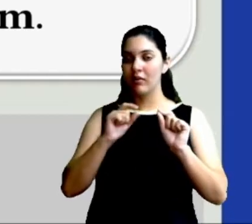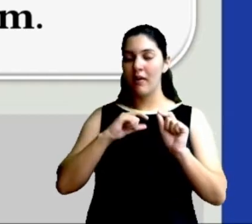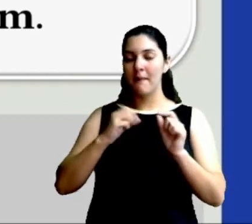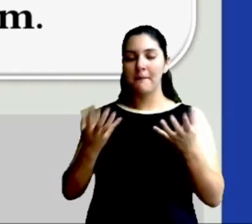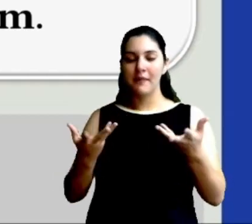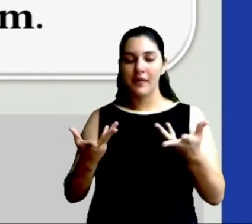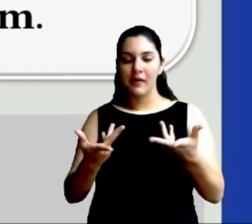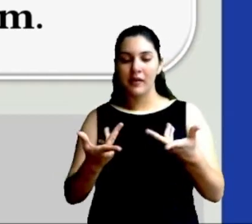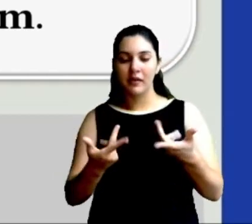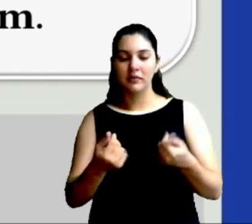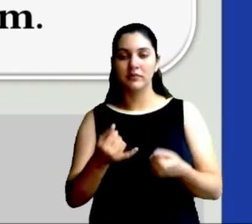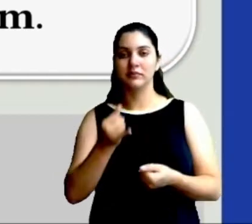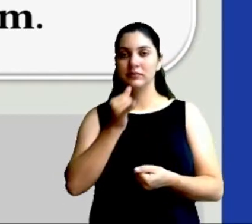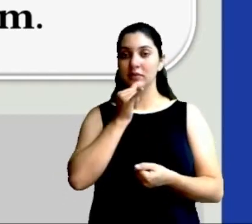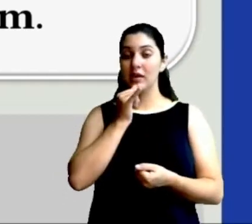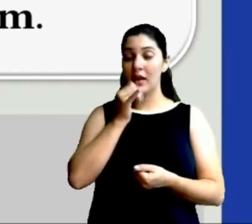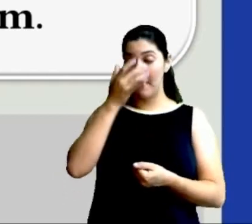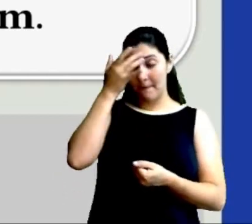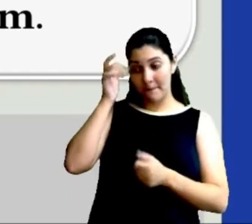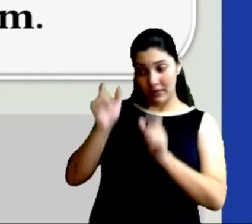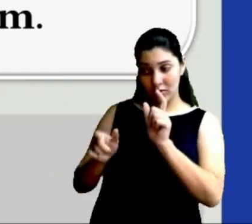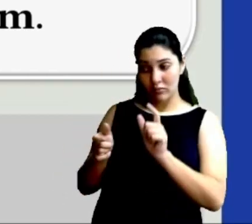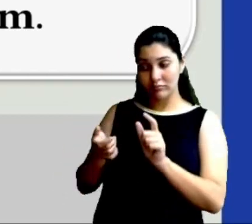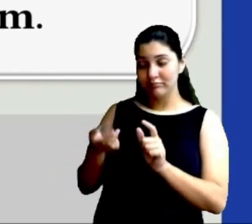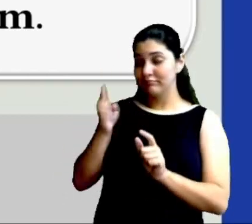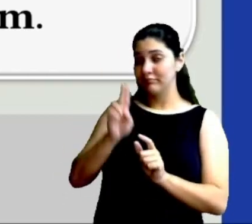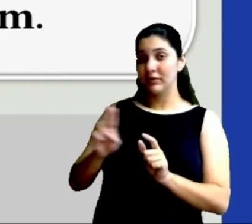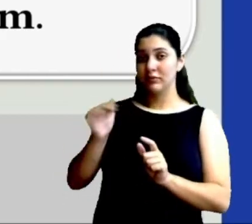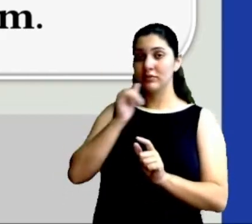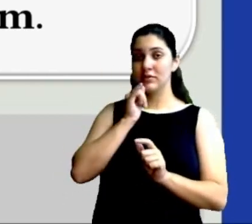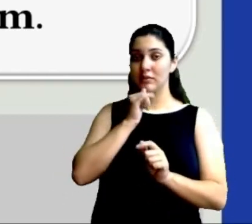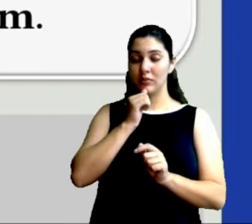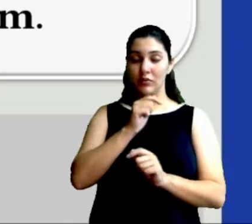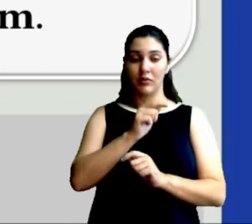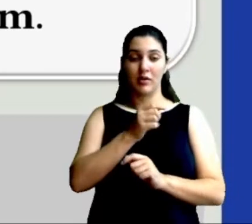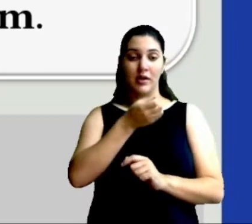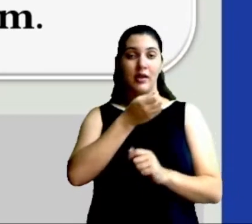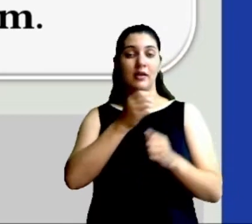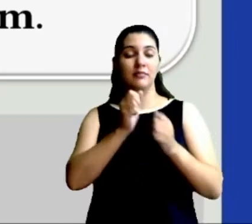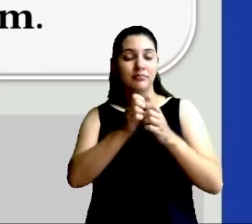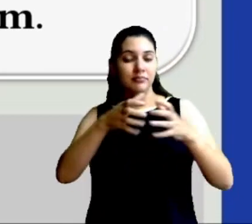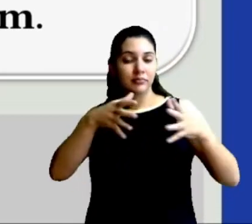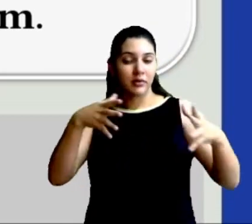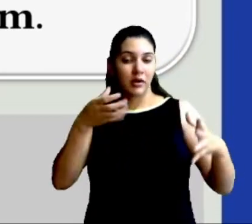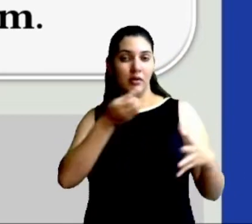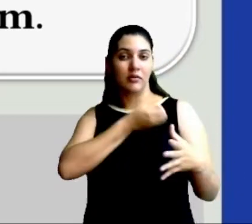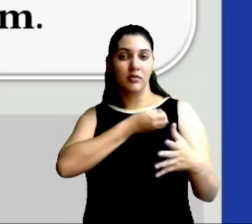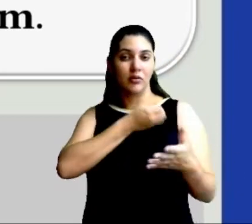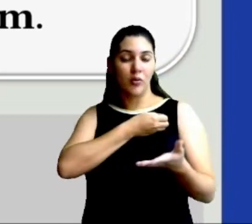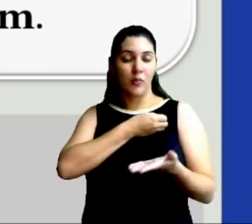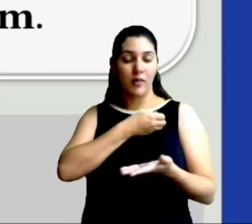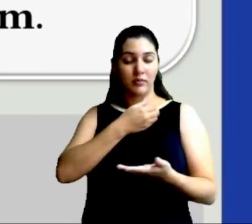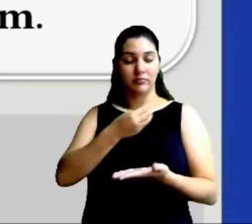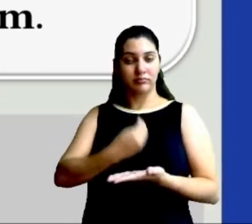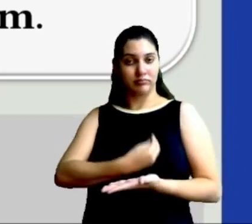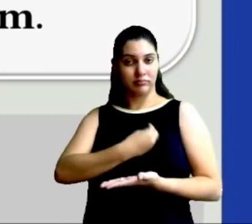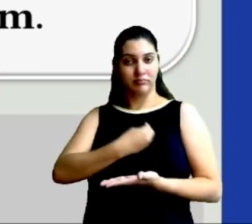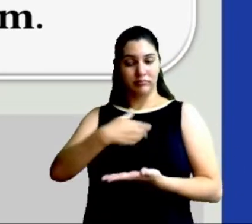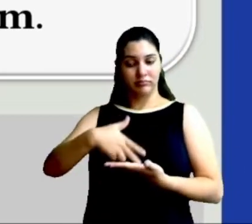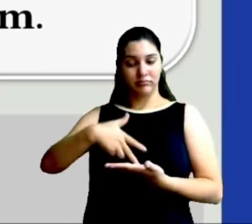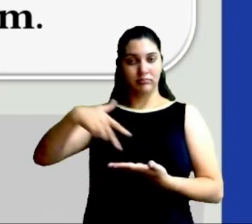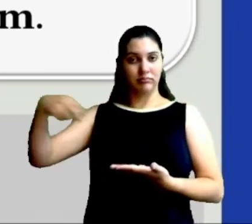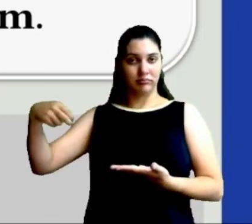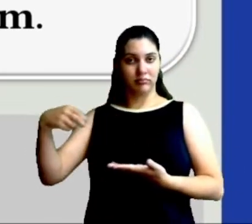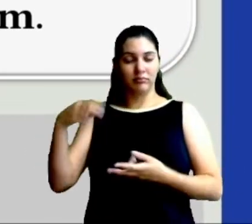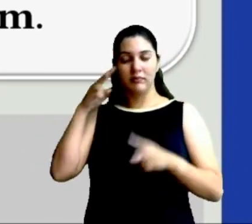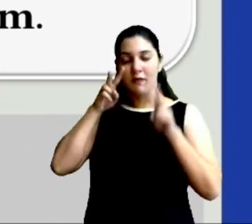maravilhoso. E quem não usa essas partezinhas? Grande número dos presentes se retirou. Então, dá uma